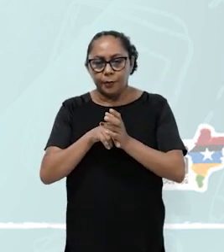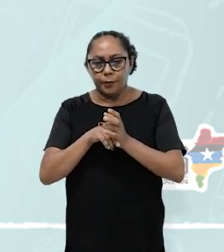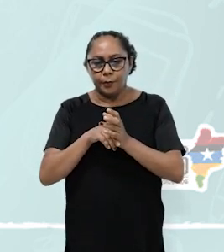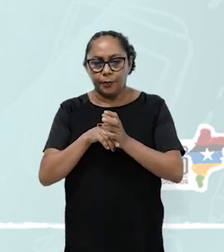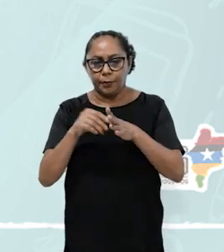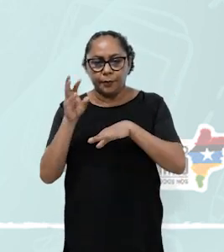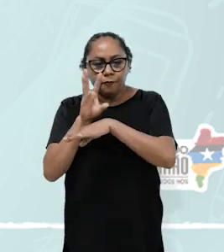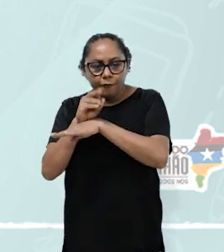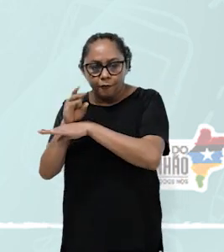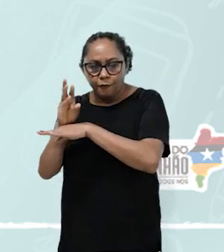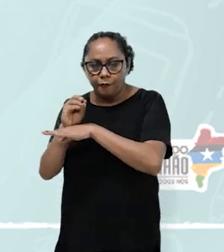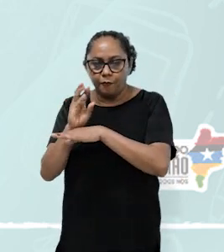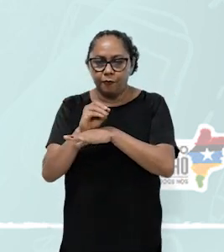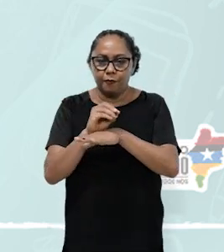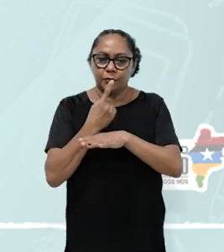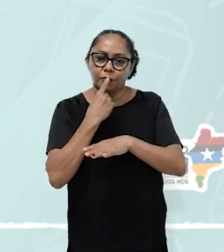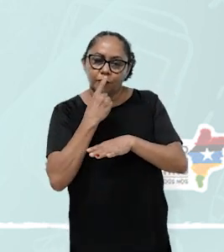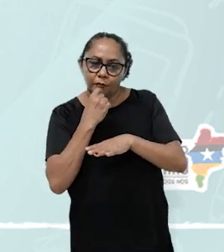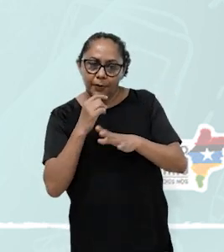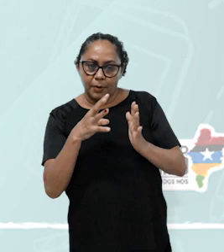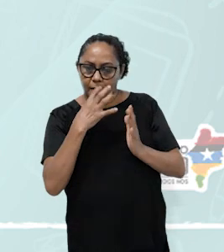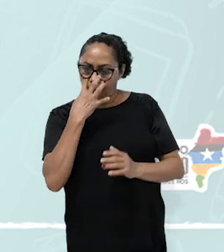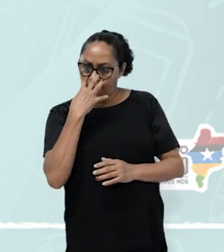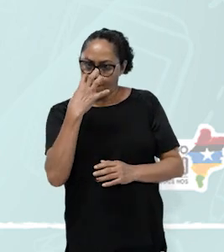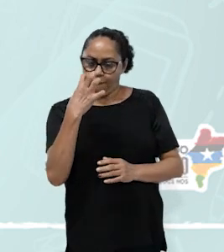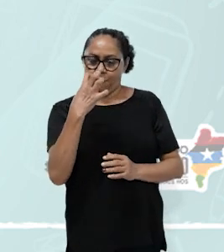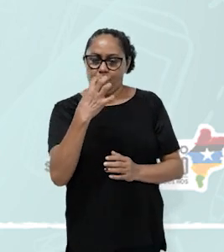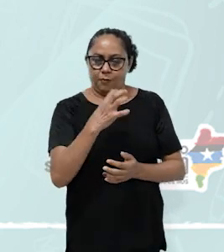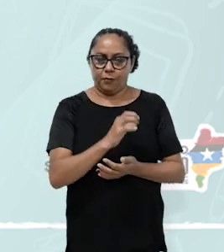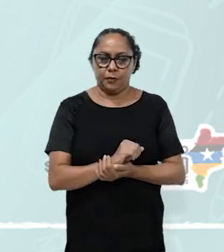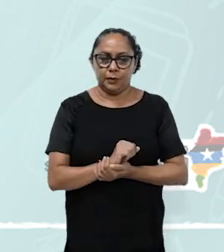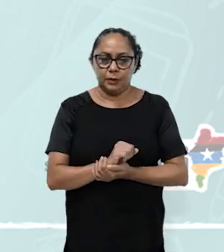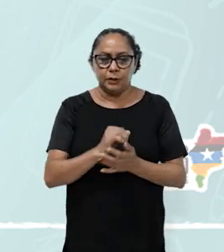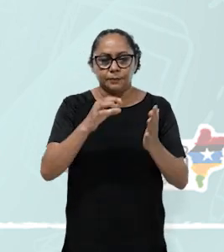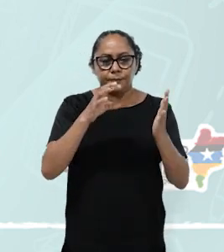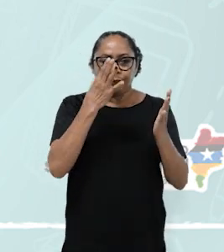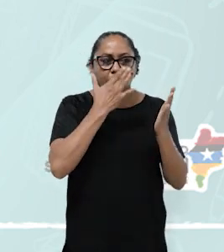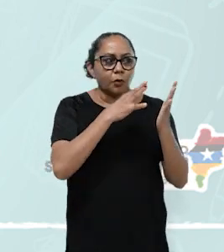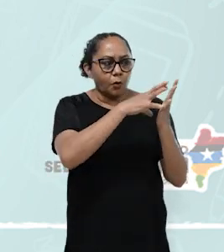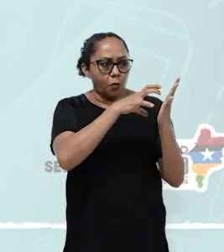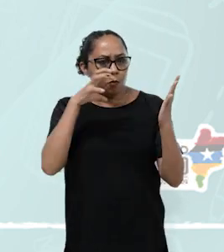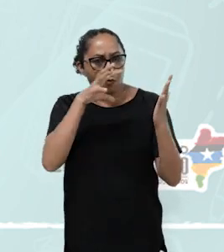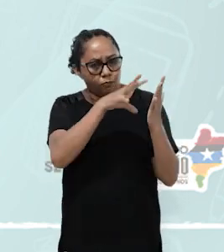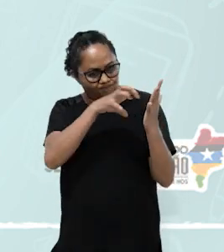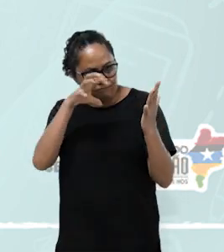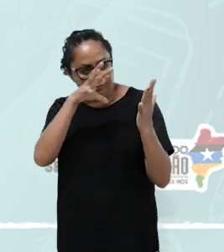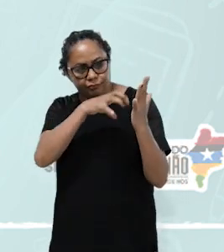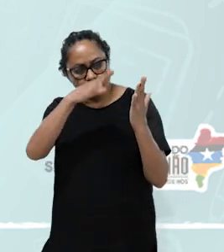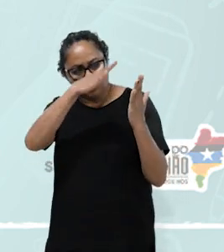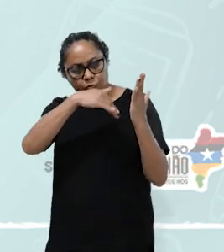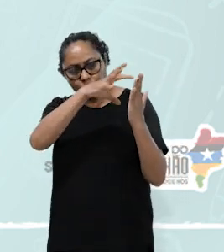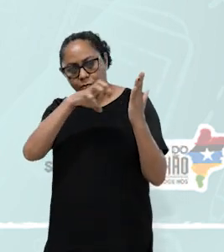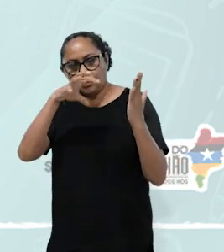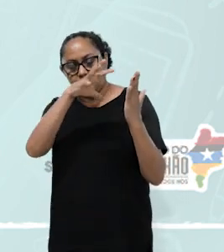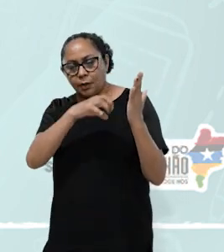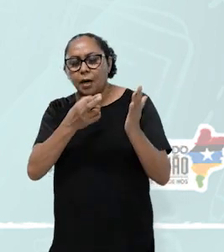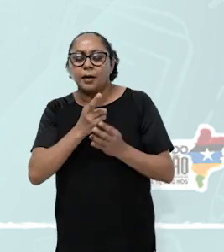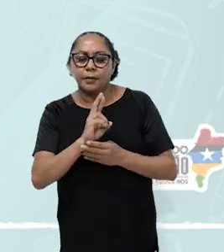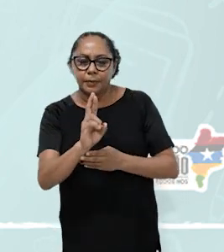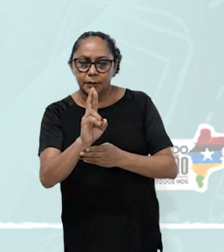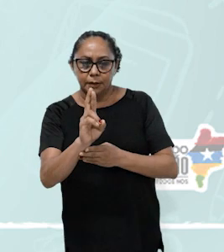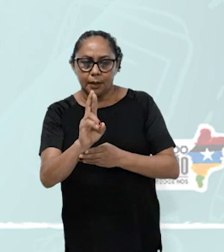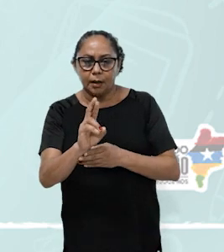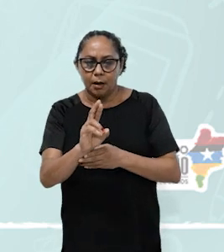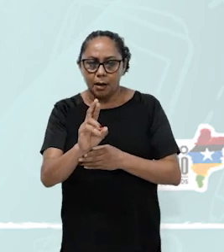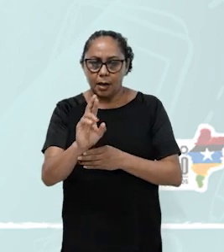característica marcante da obra do Gauguin? Cor. Excesso de cor. E outra, eu não preciso representar a cor como eu vejo. A